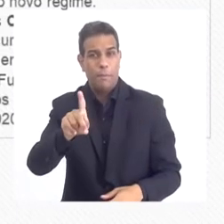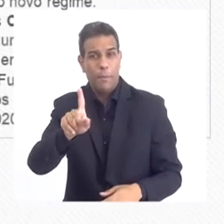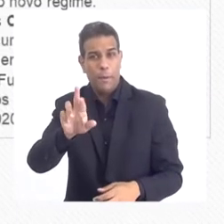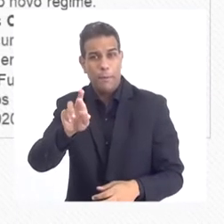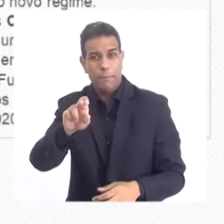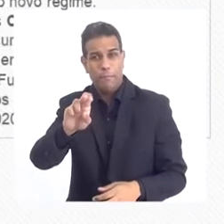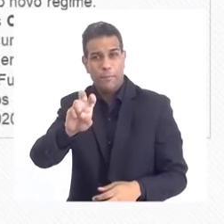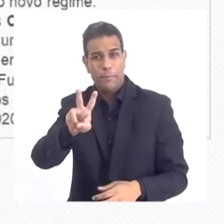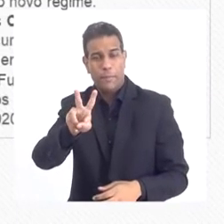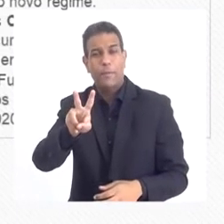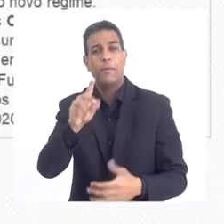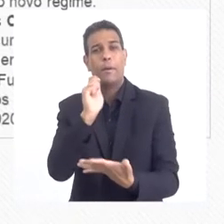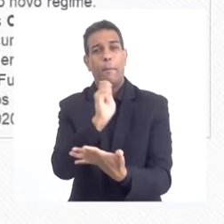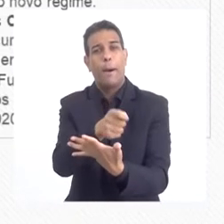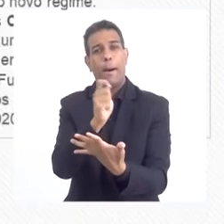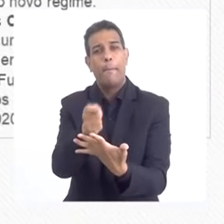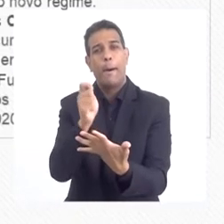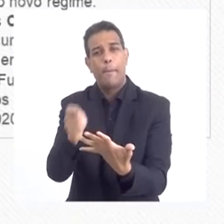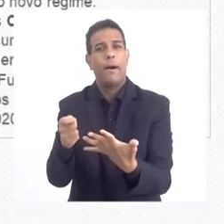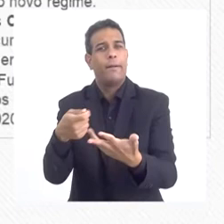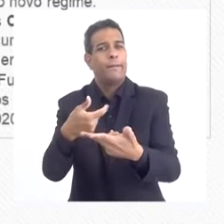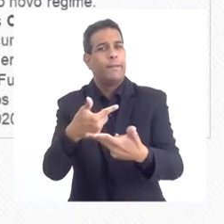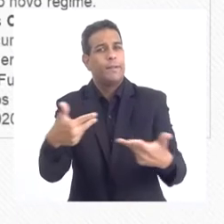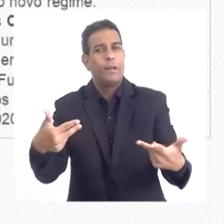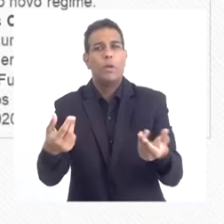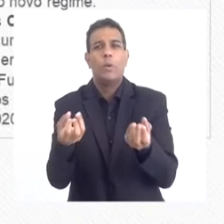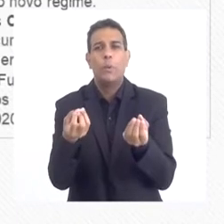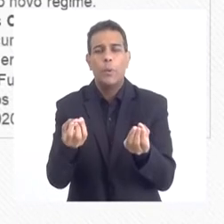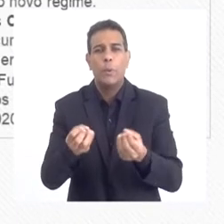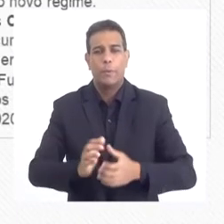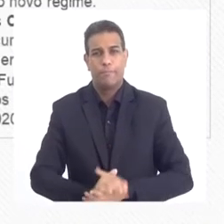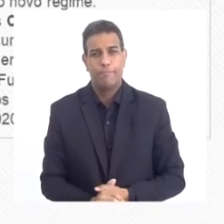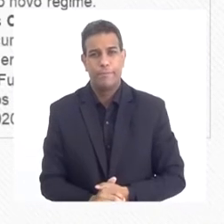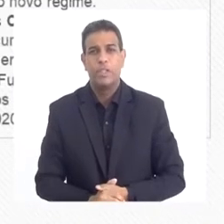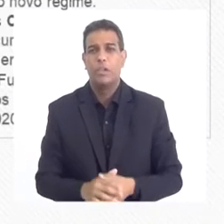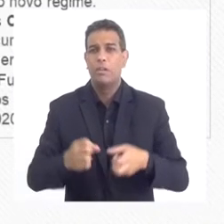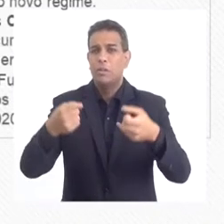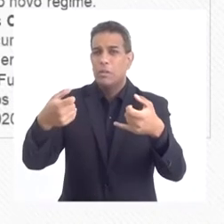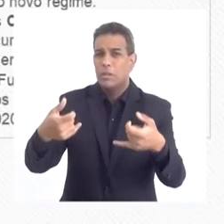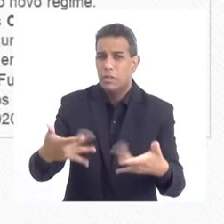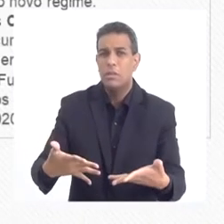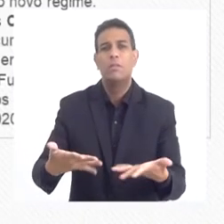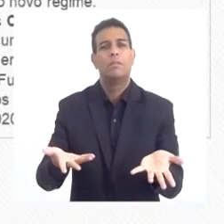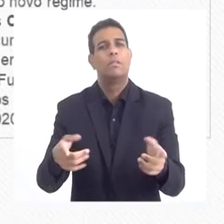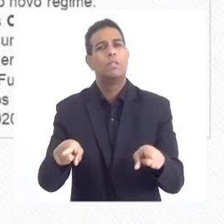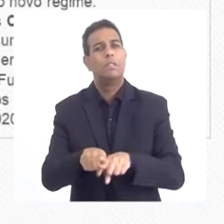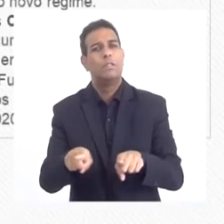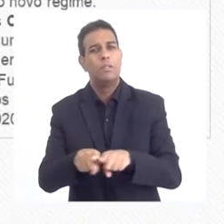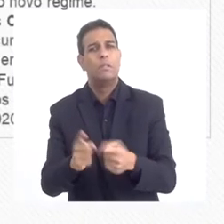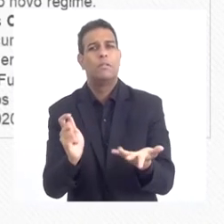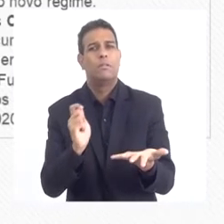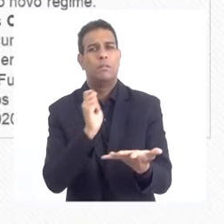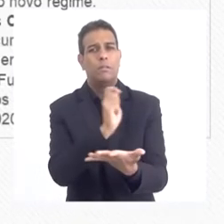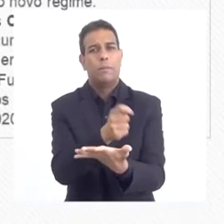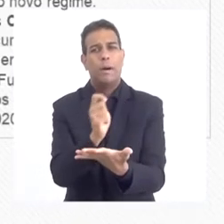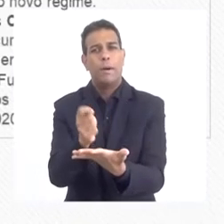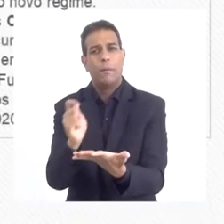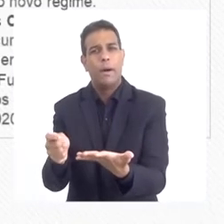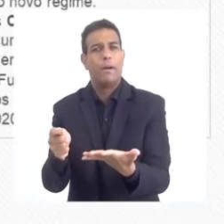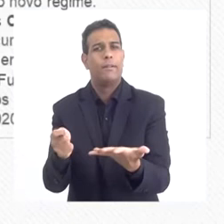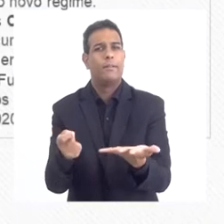Aí em outras despesas correntes, né, um aumento com a, como já falei, da despesa com a securitização